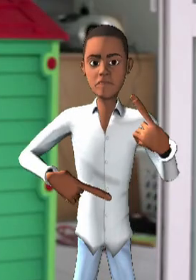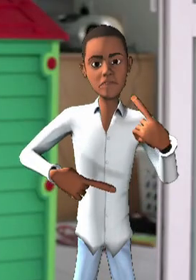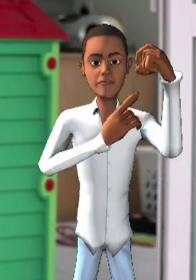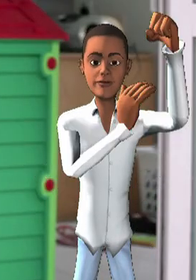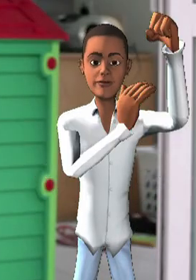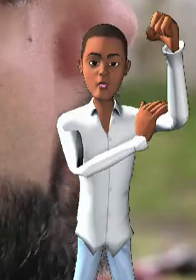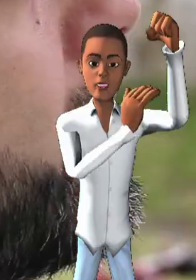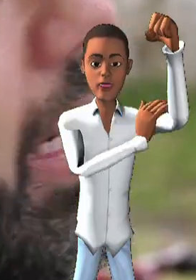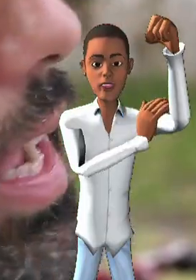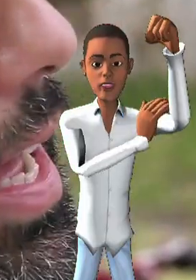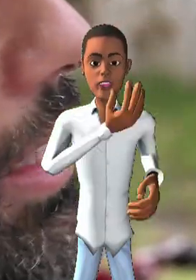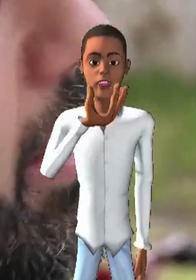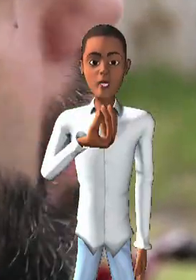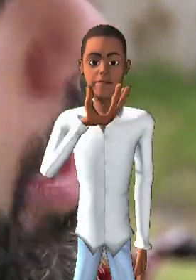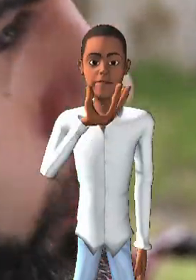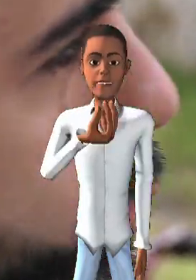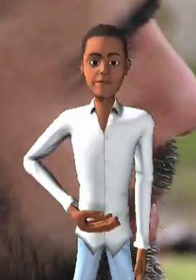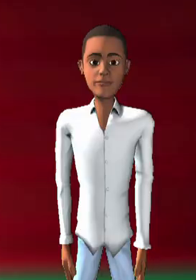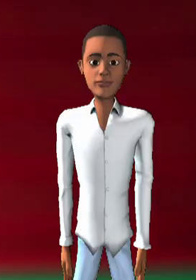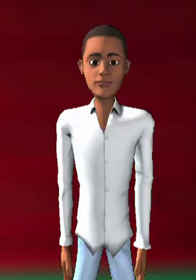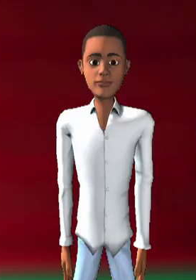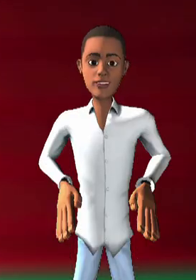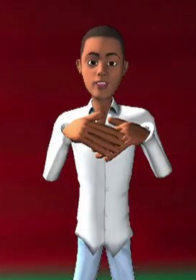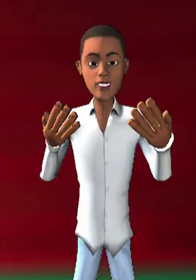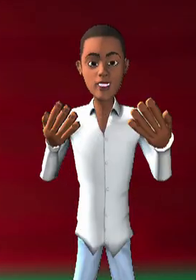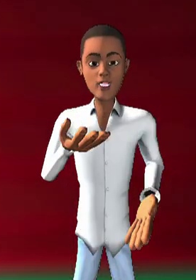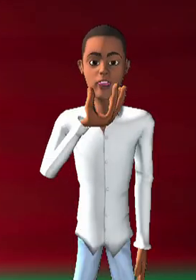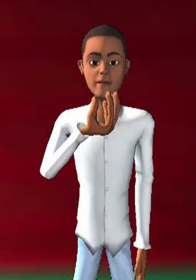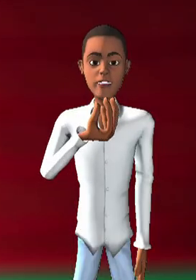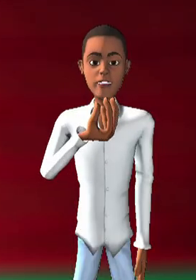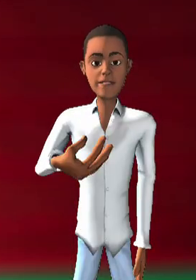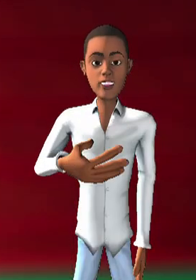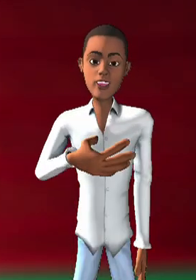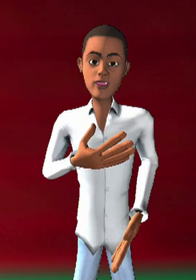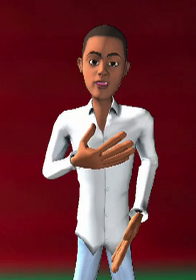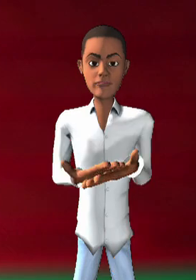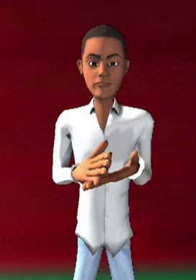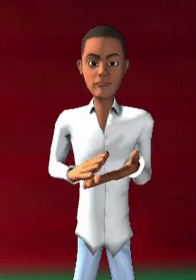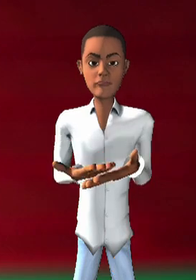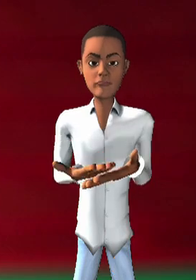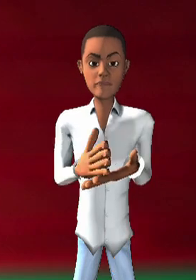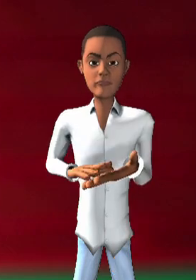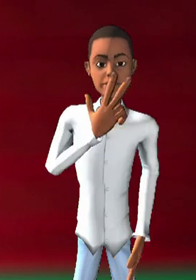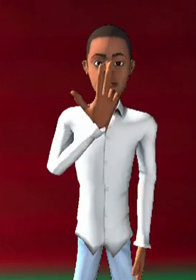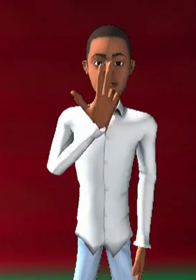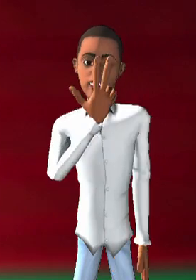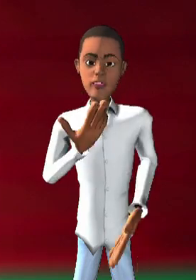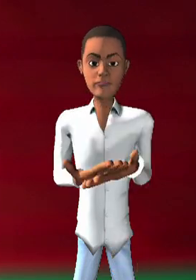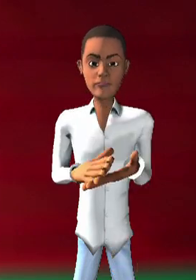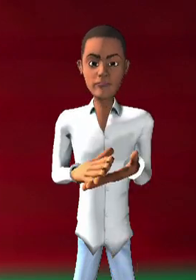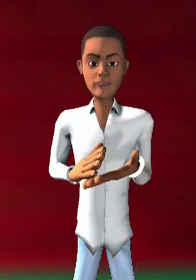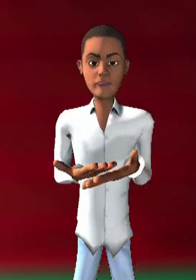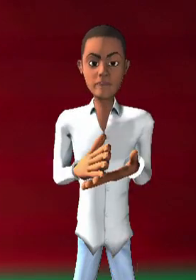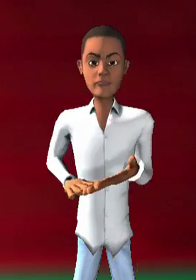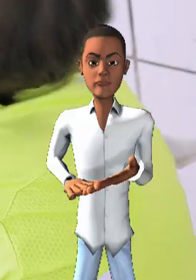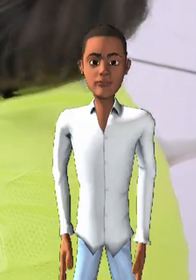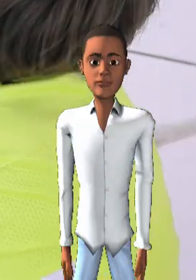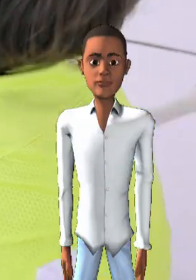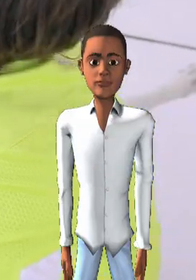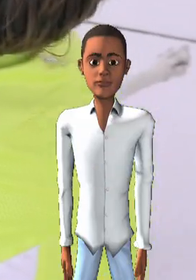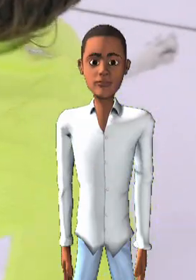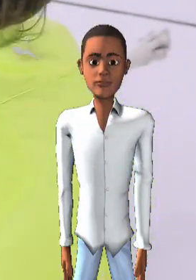parece com virilidade, não tem cara de macho, e aí o homem se incomoda. Eu acho que ainda é um